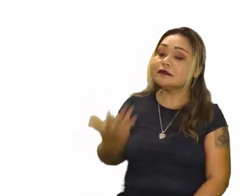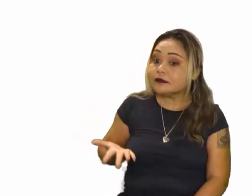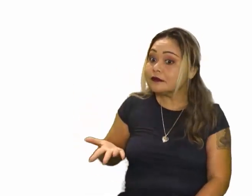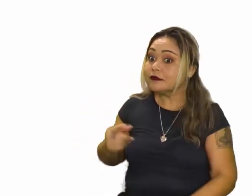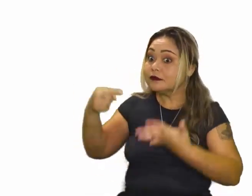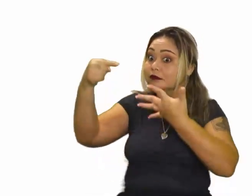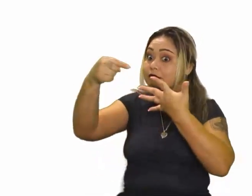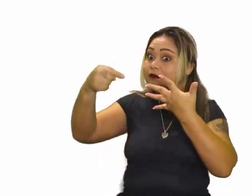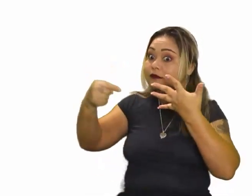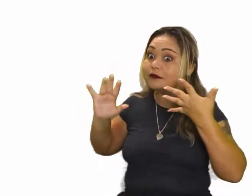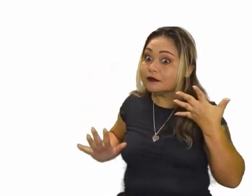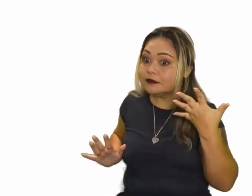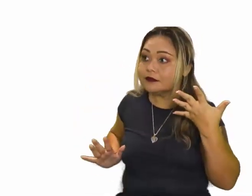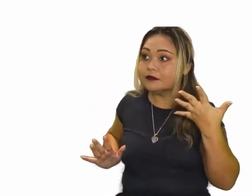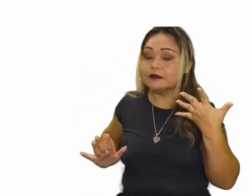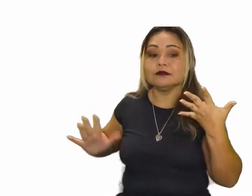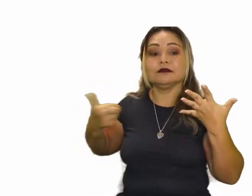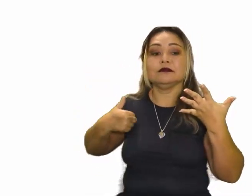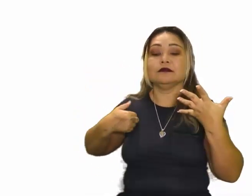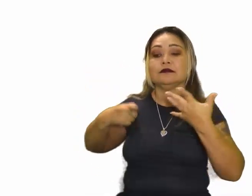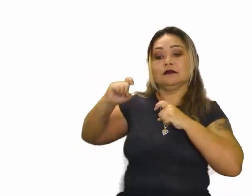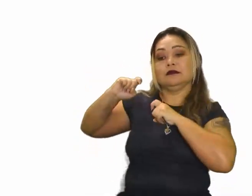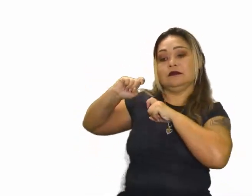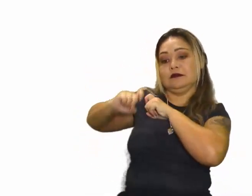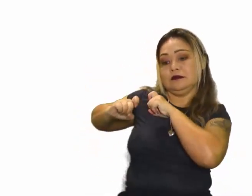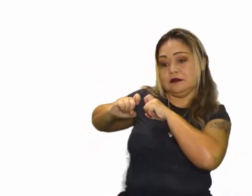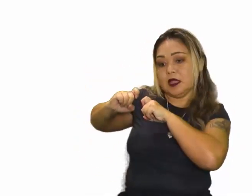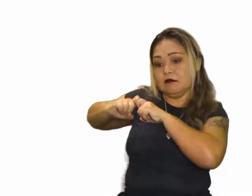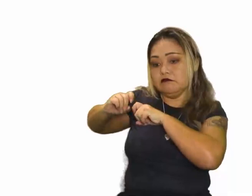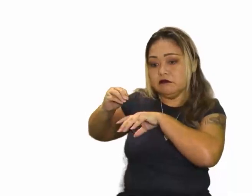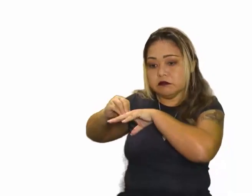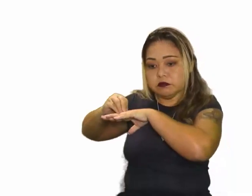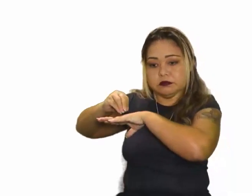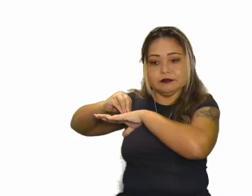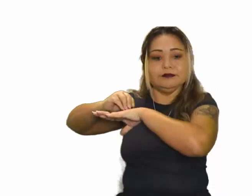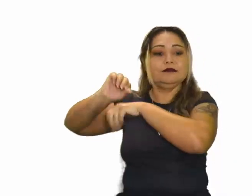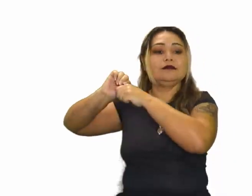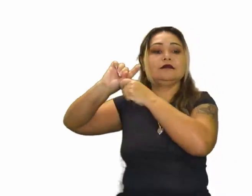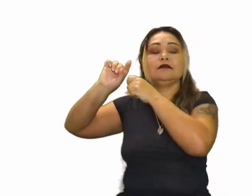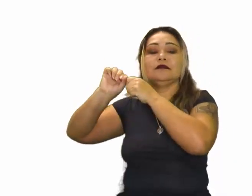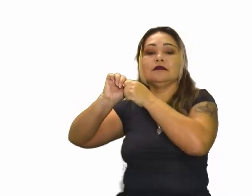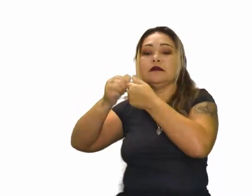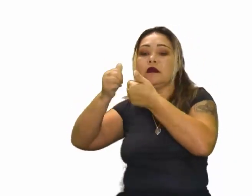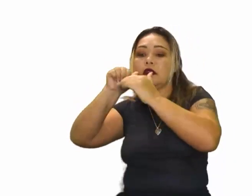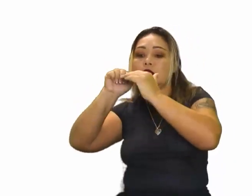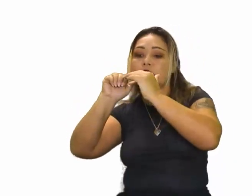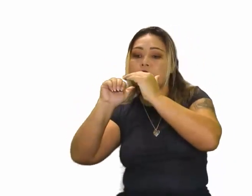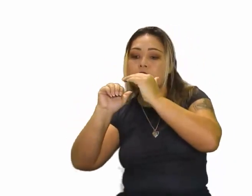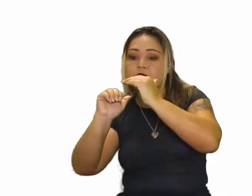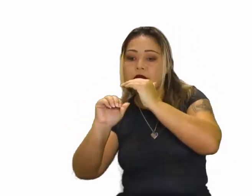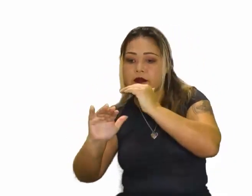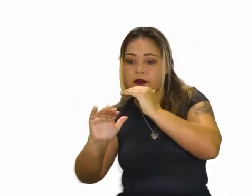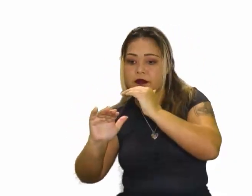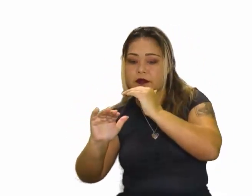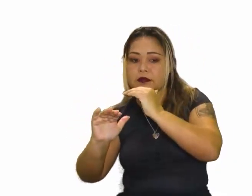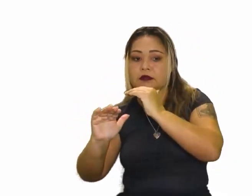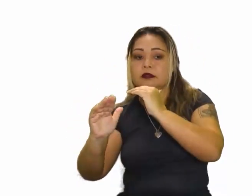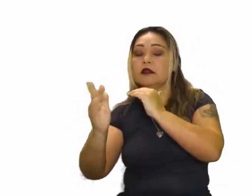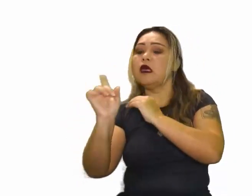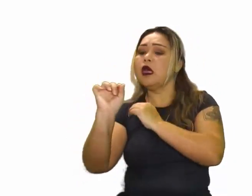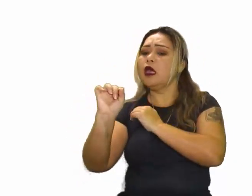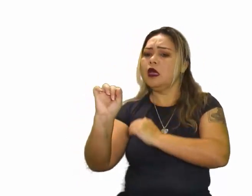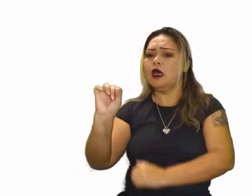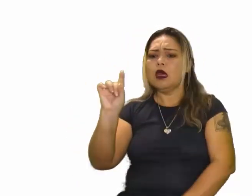eles, professor? Nós temos o setor de reprodução, o setor de